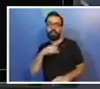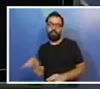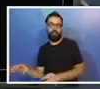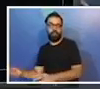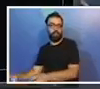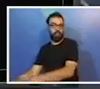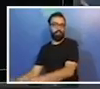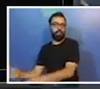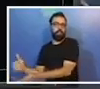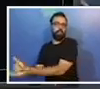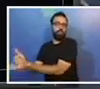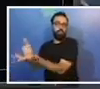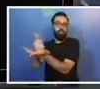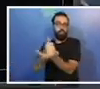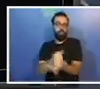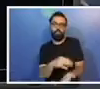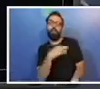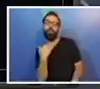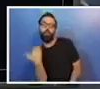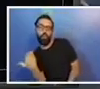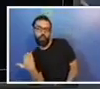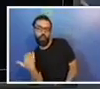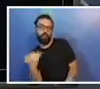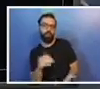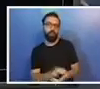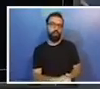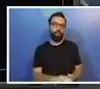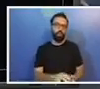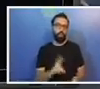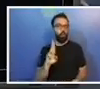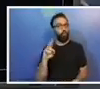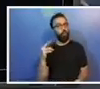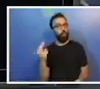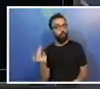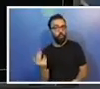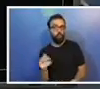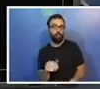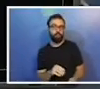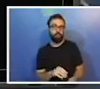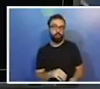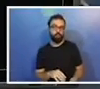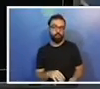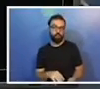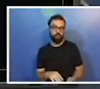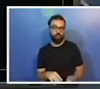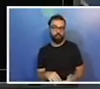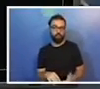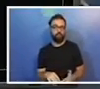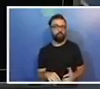de transporte, que são muito precários, ou muitas vezes eles não se